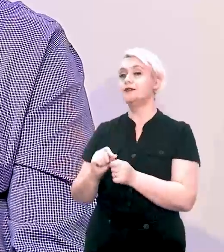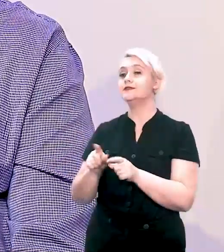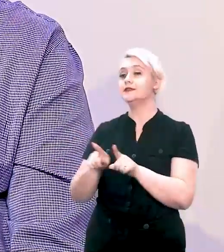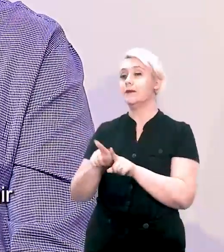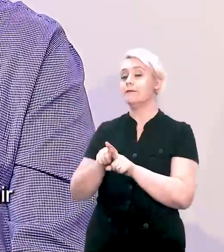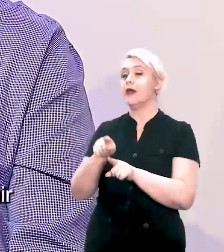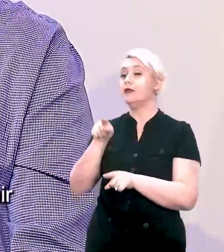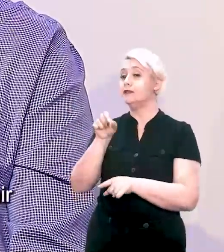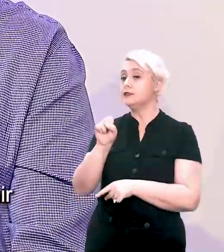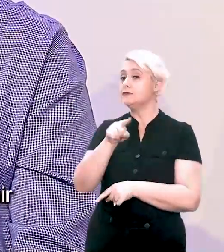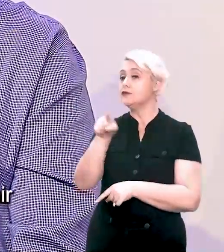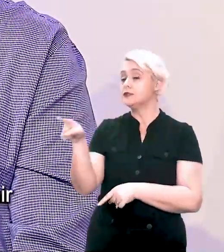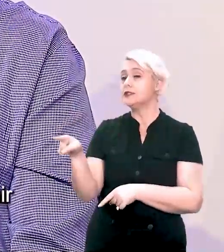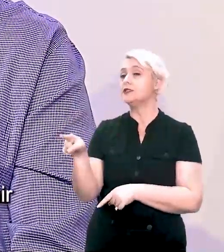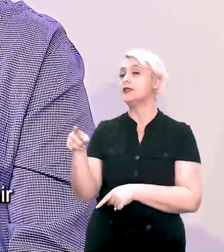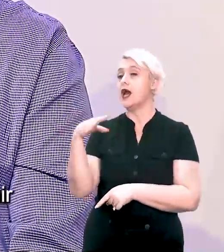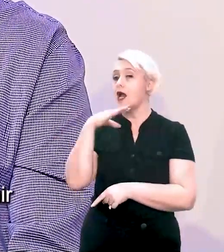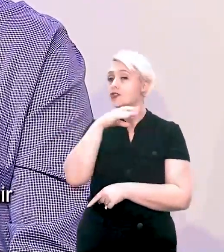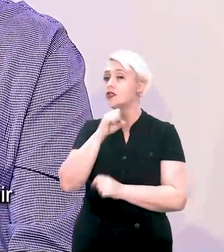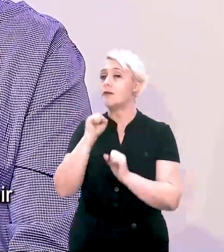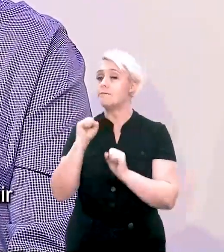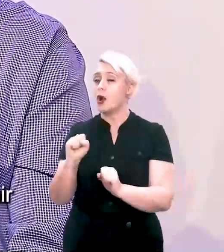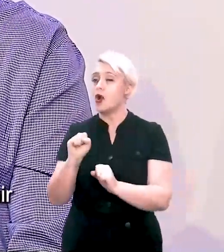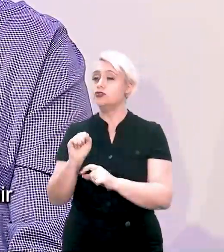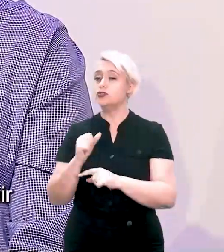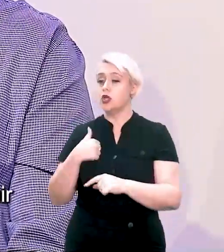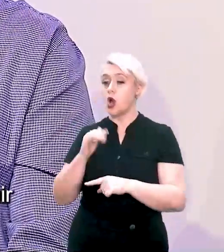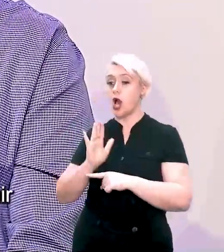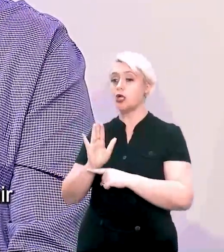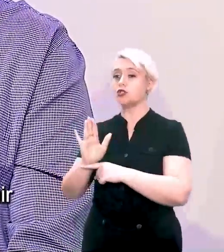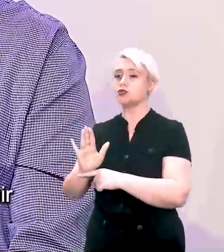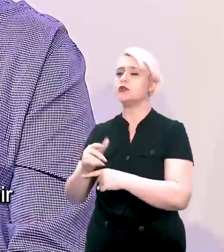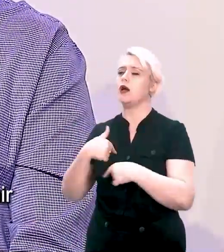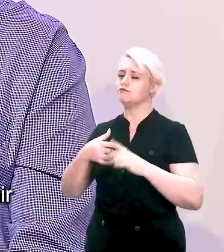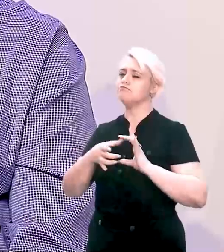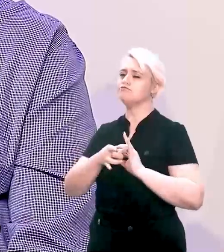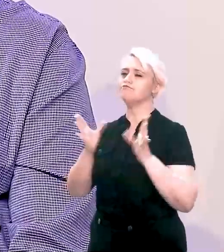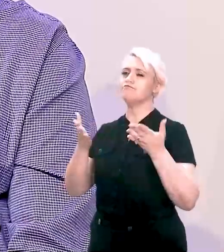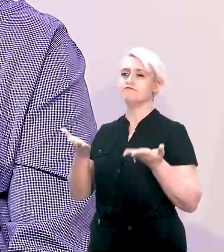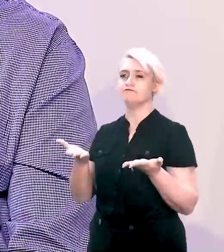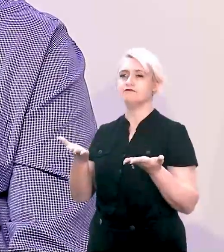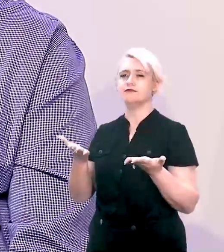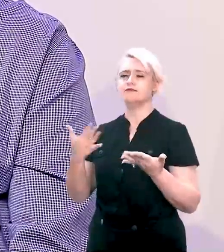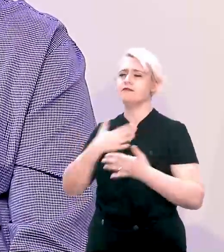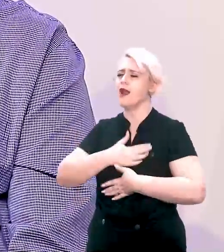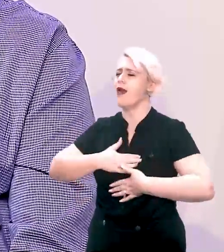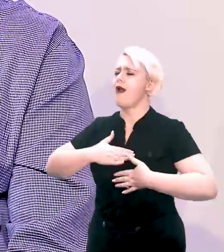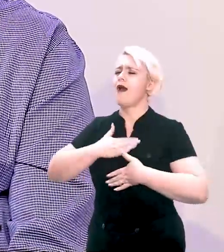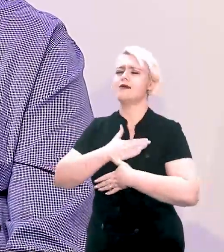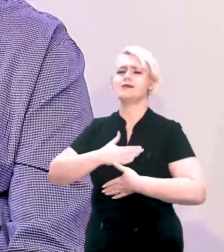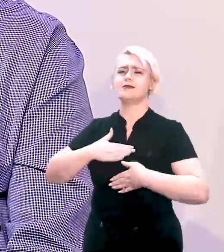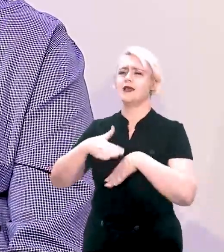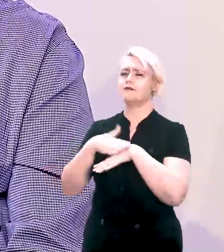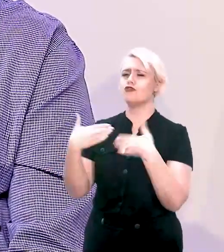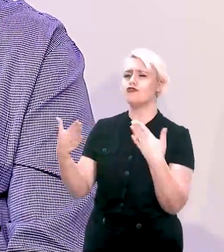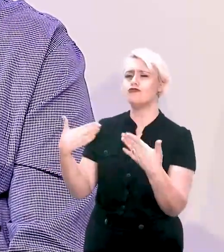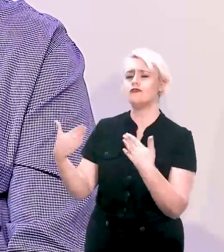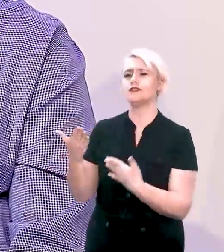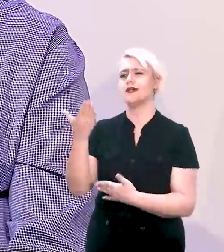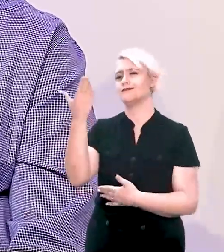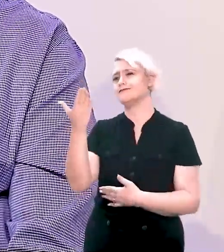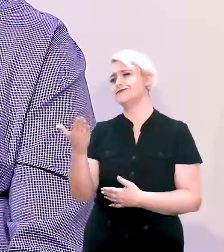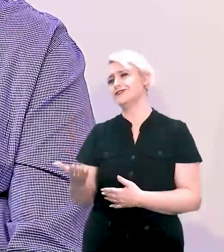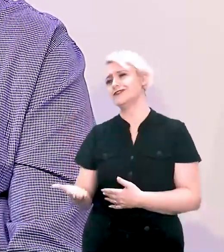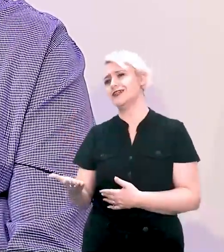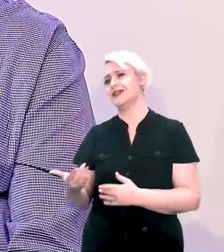que você puder, que achar que a gente aqui pode contribuir, estamos contribuindo. Foi um grande prazer conversar